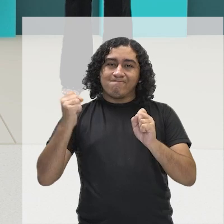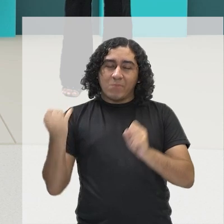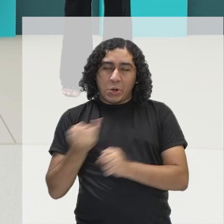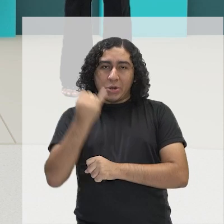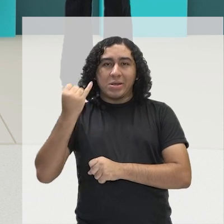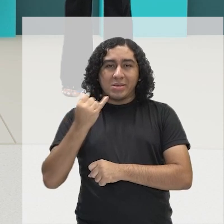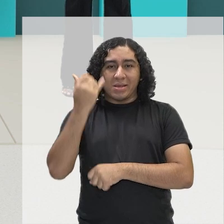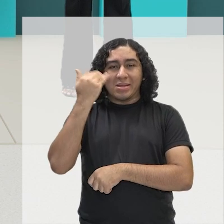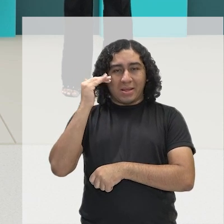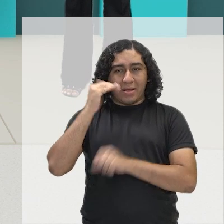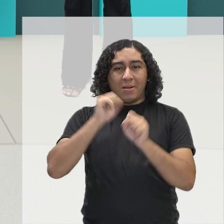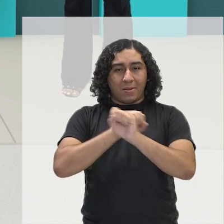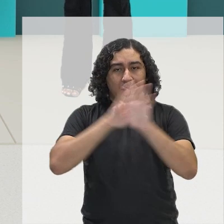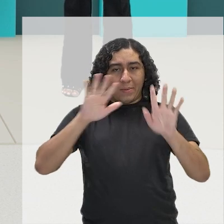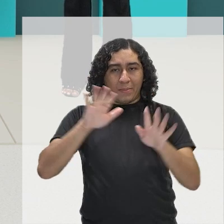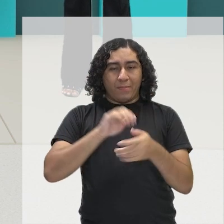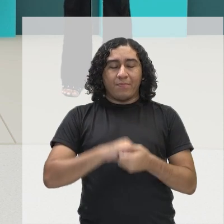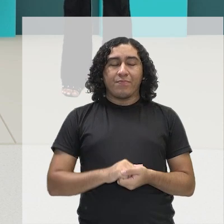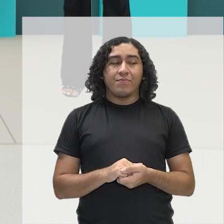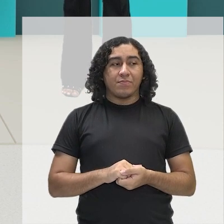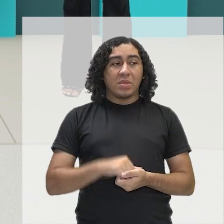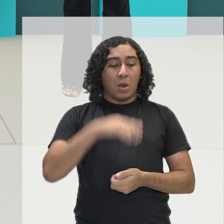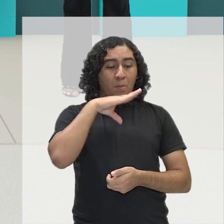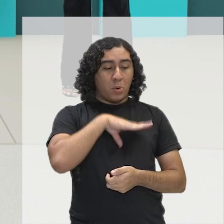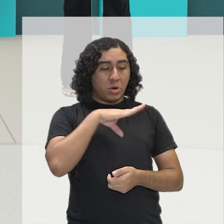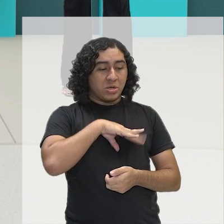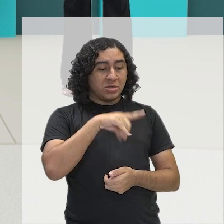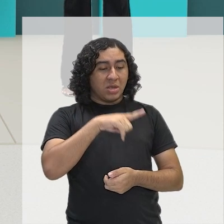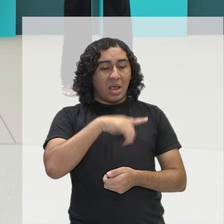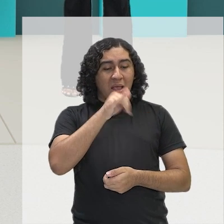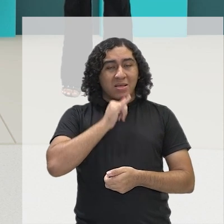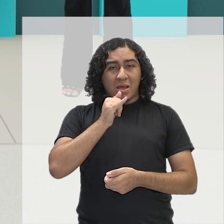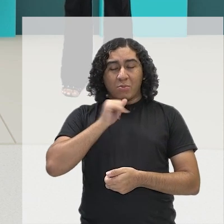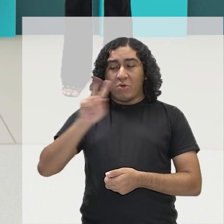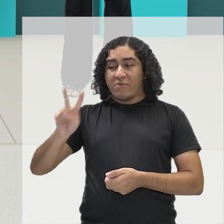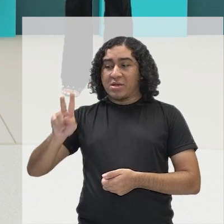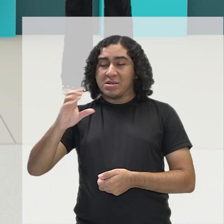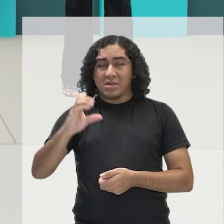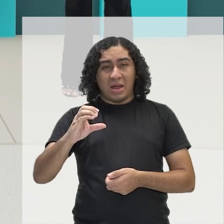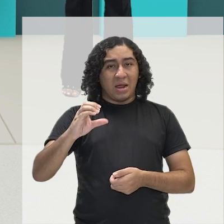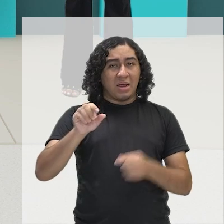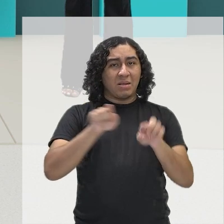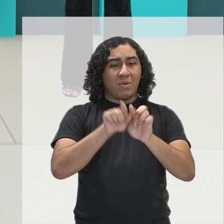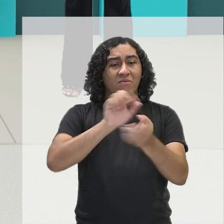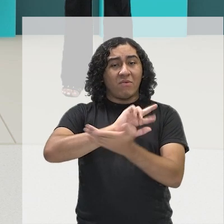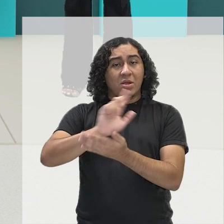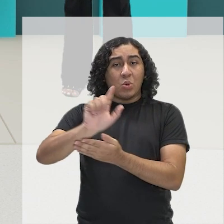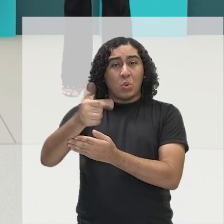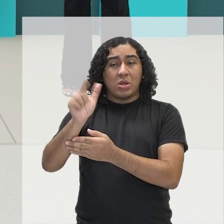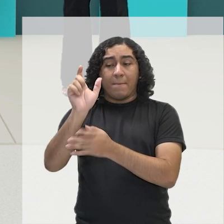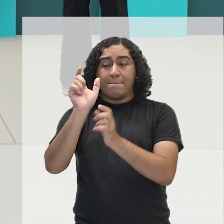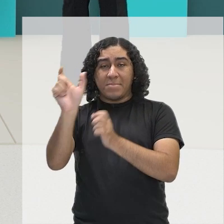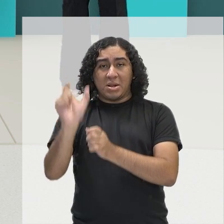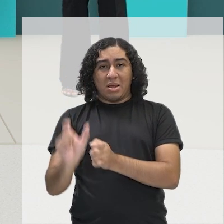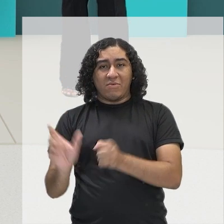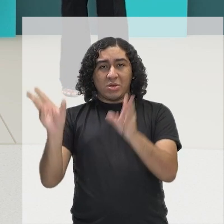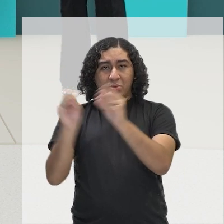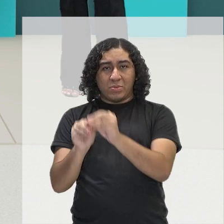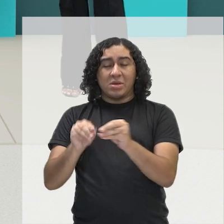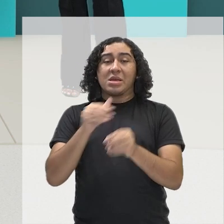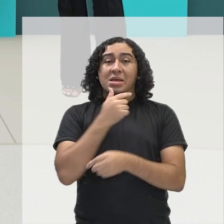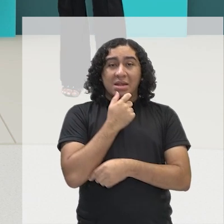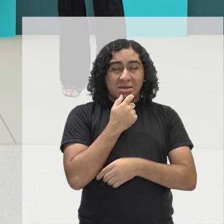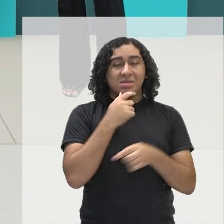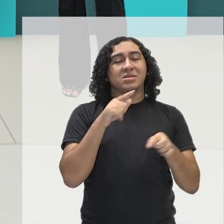se considerar. E como no português nós temos, por exemplo, você, de você e vários outros exemplos, no inglês também